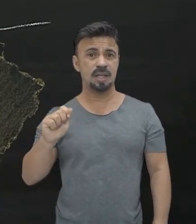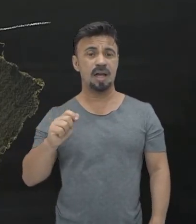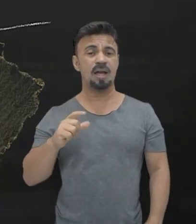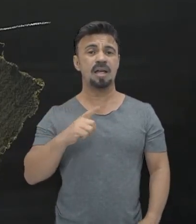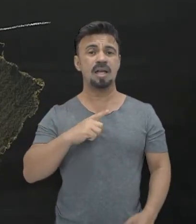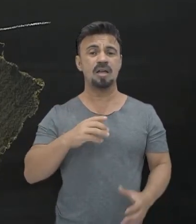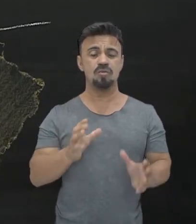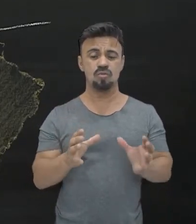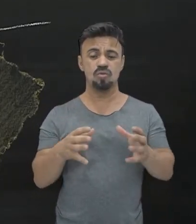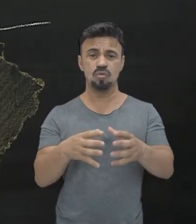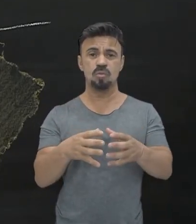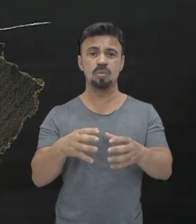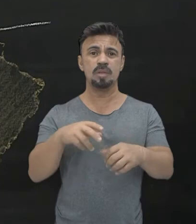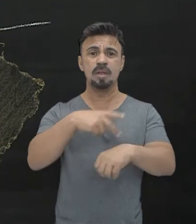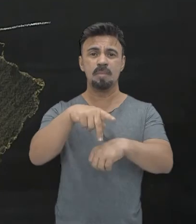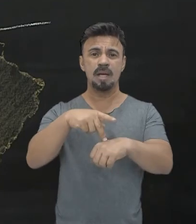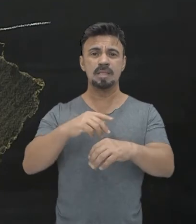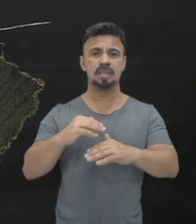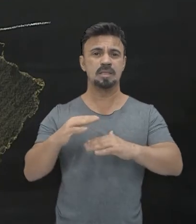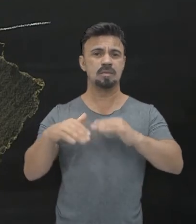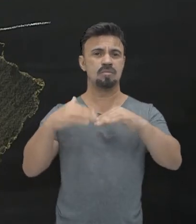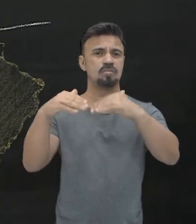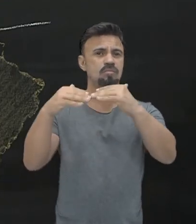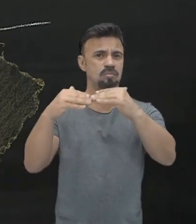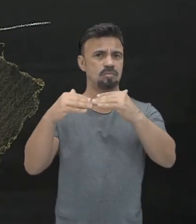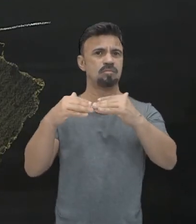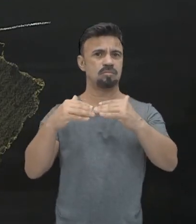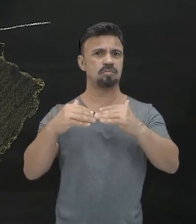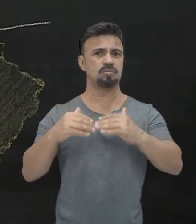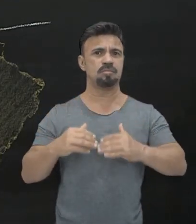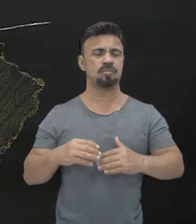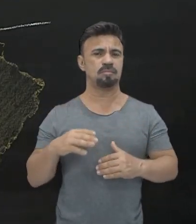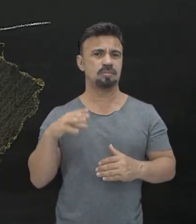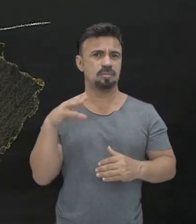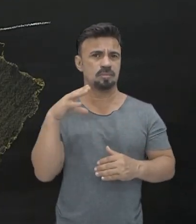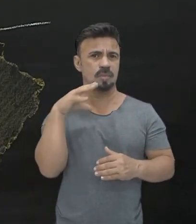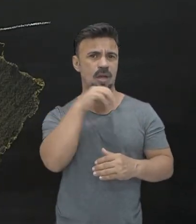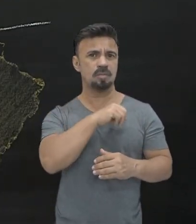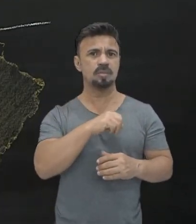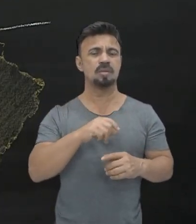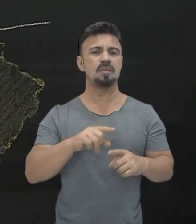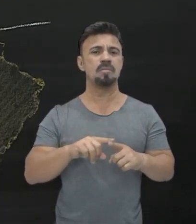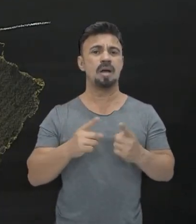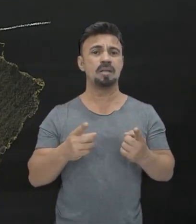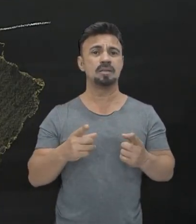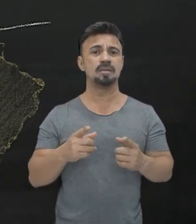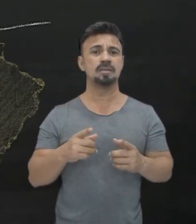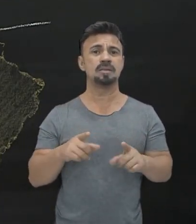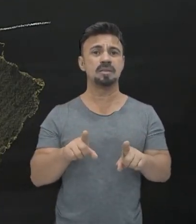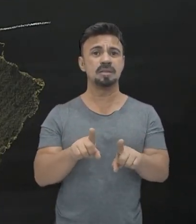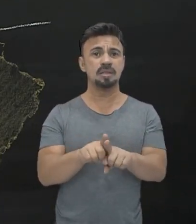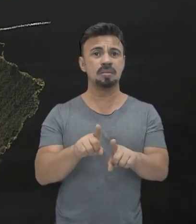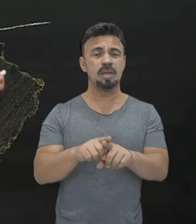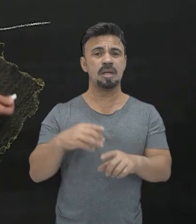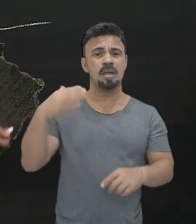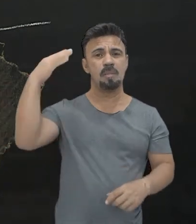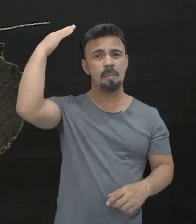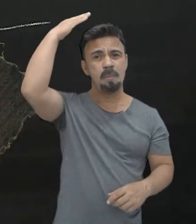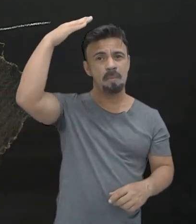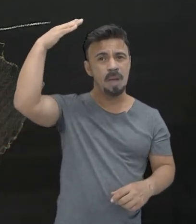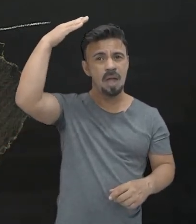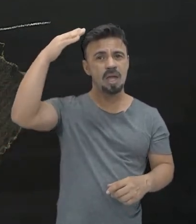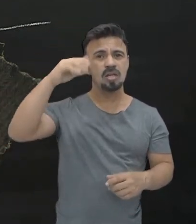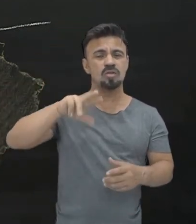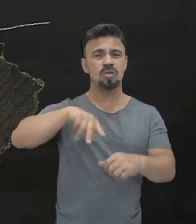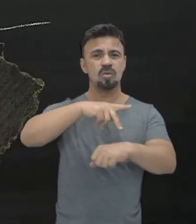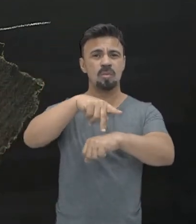de países desenvolvidos, com um desenvolvimento mais adiantado. Em compensação, México e todos os